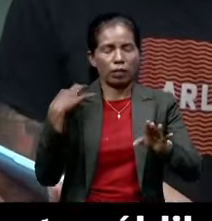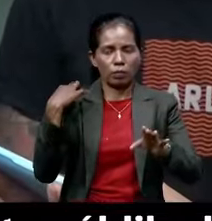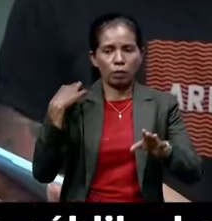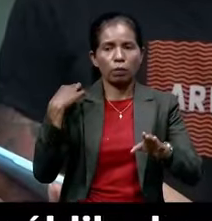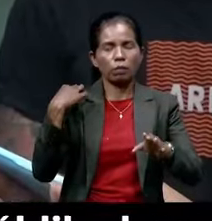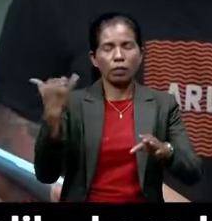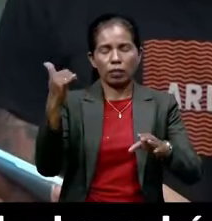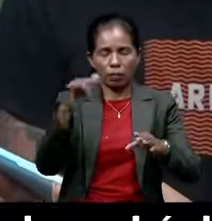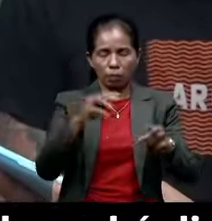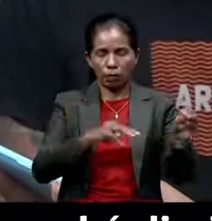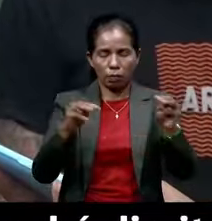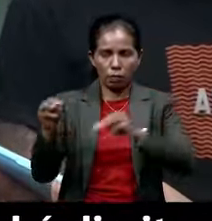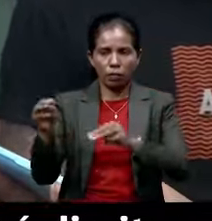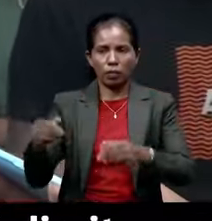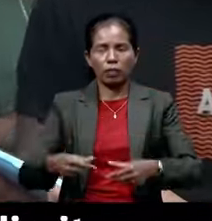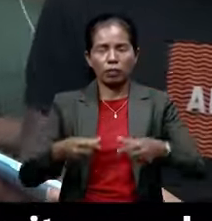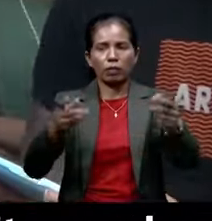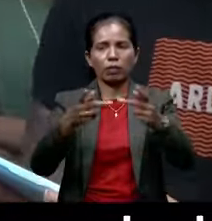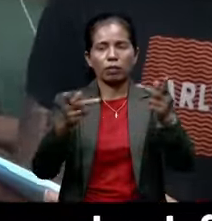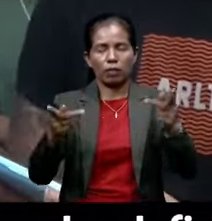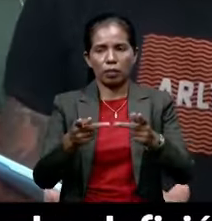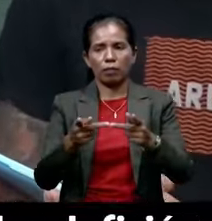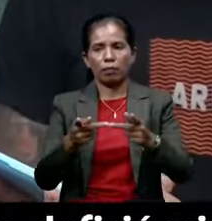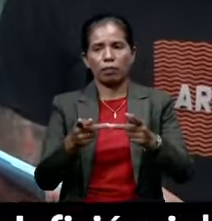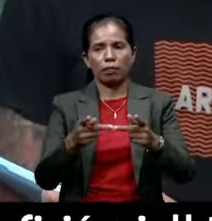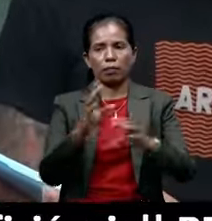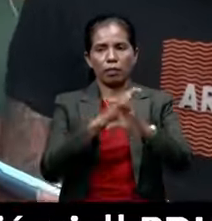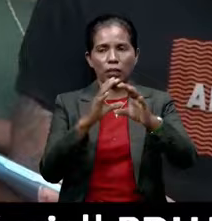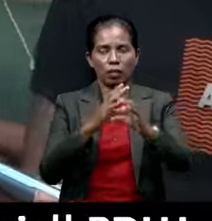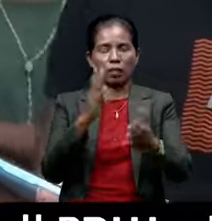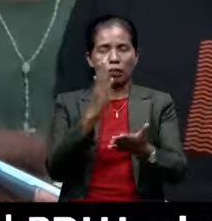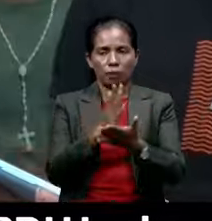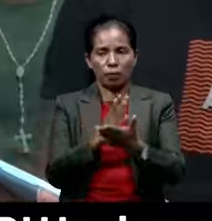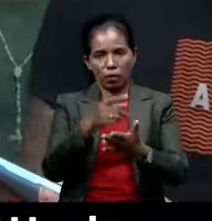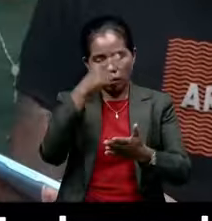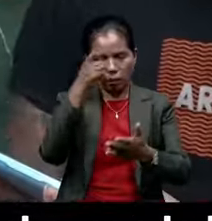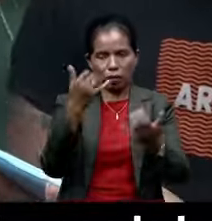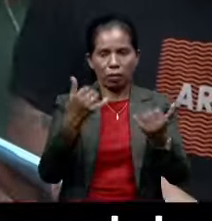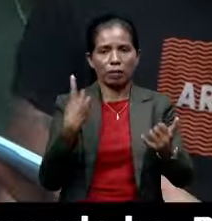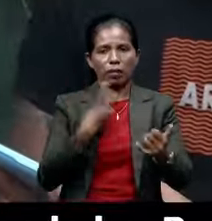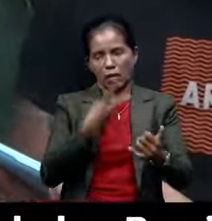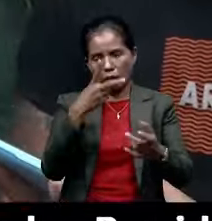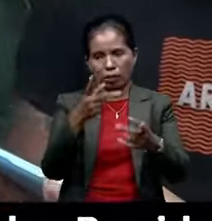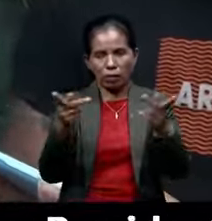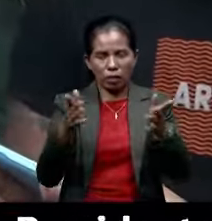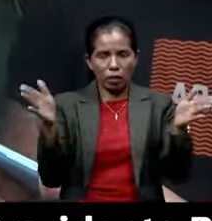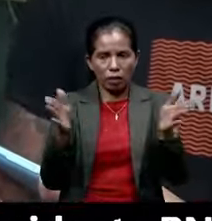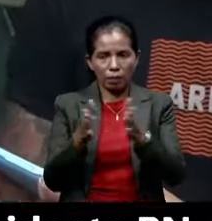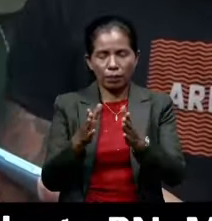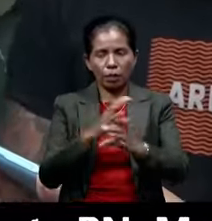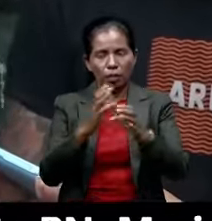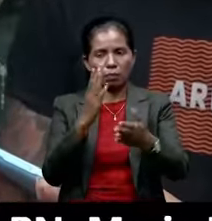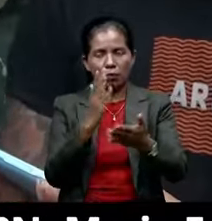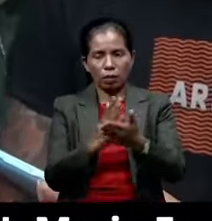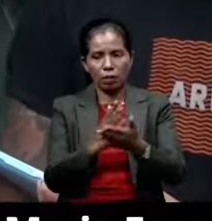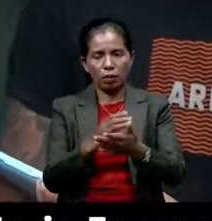ba ini ba para tu beli formus espasu ba kereta para fating ya tambah gora kita re fating ne klot kereta tu para mos susar